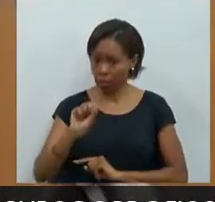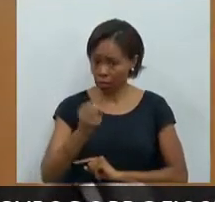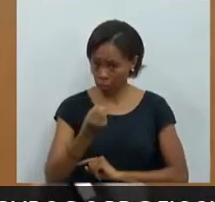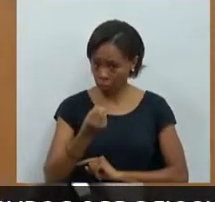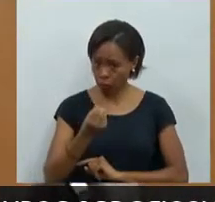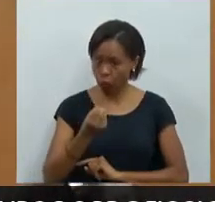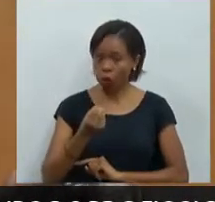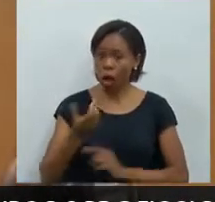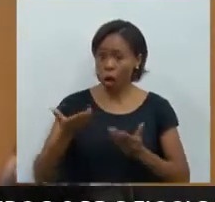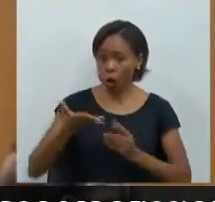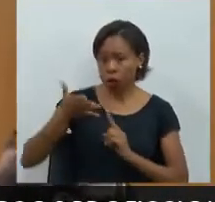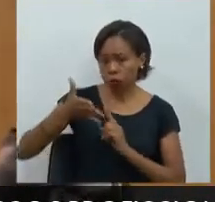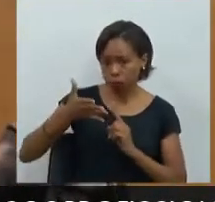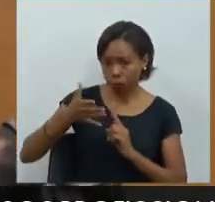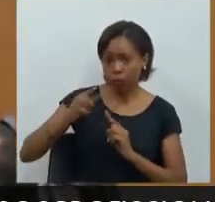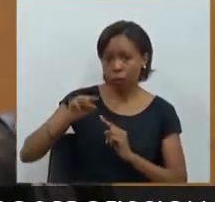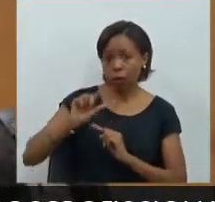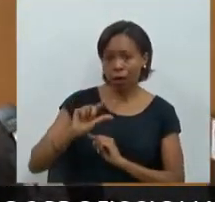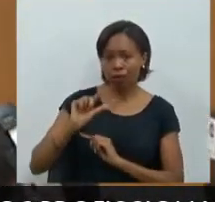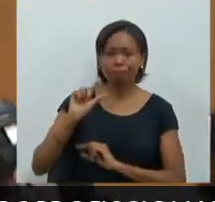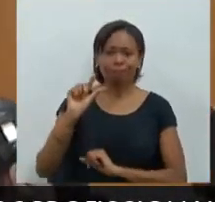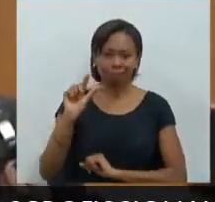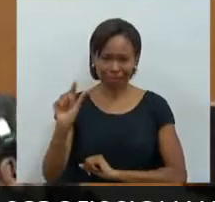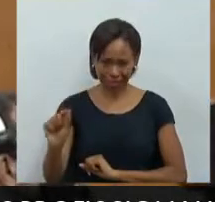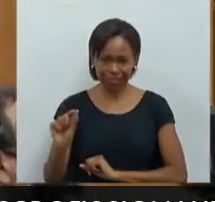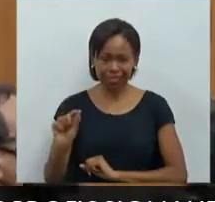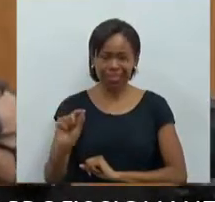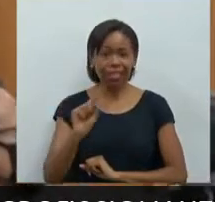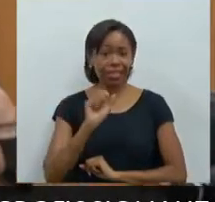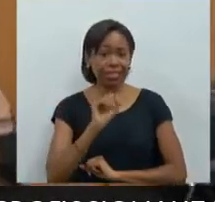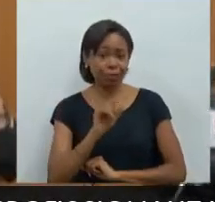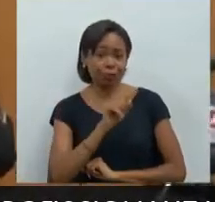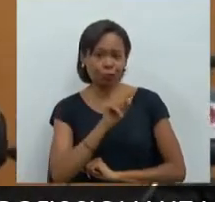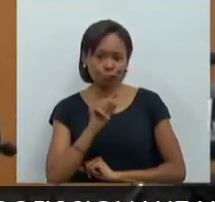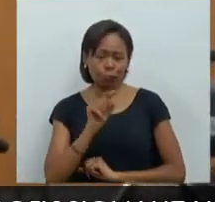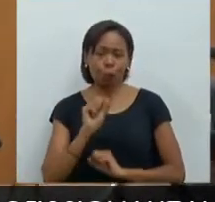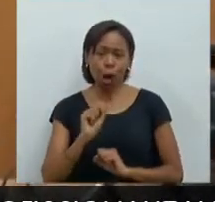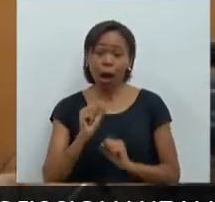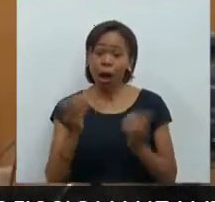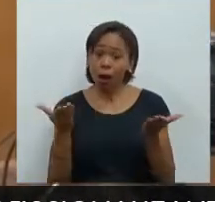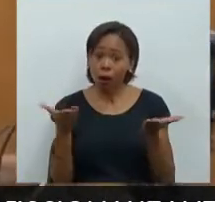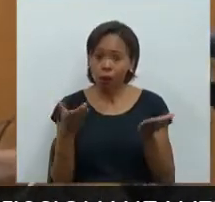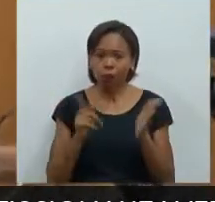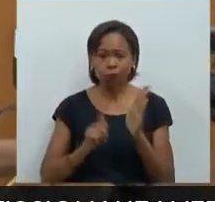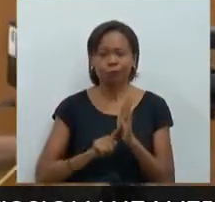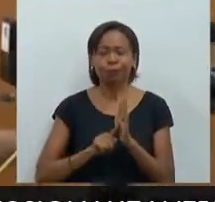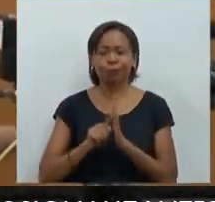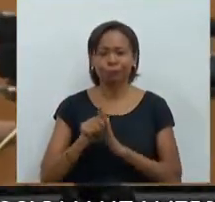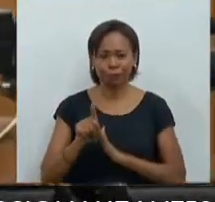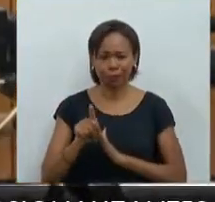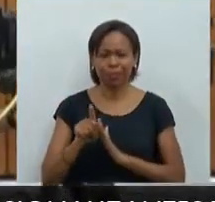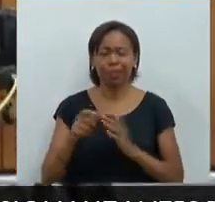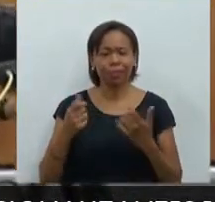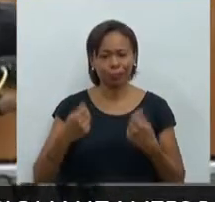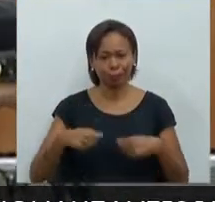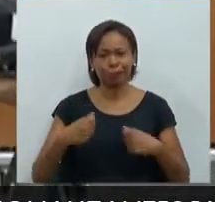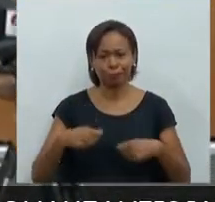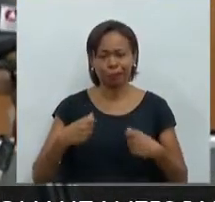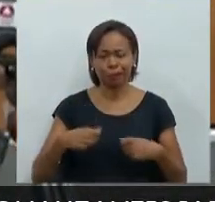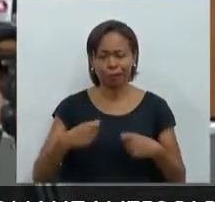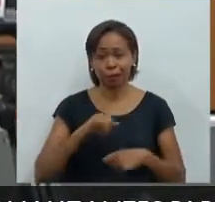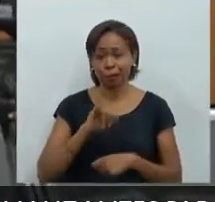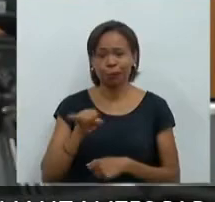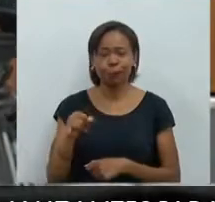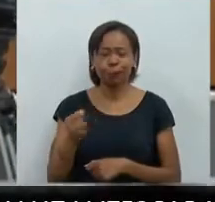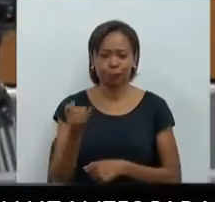deixar a sua mensagem e vai nos deixar. E qualquer questionamento agora, se faz necessário tê-lo nesse momento para aproveitar a